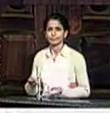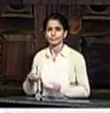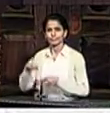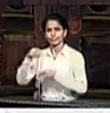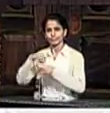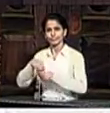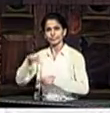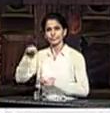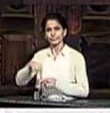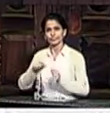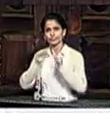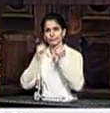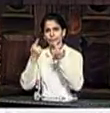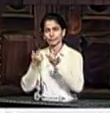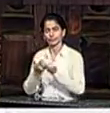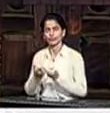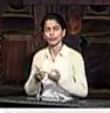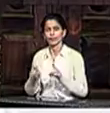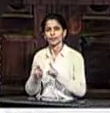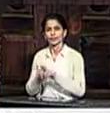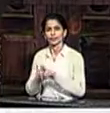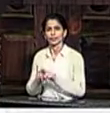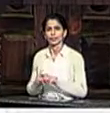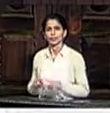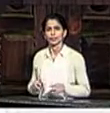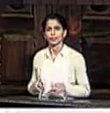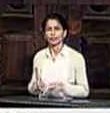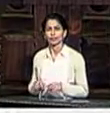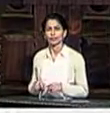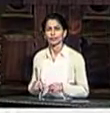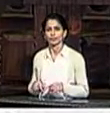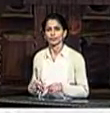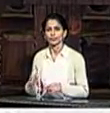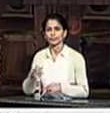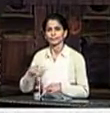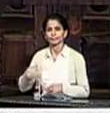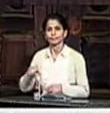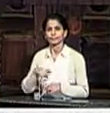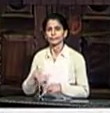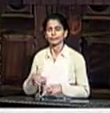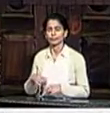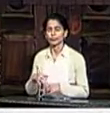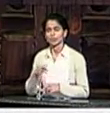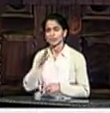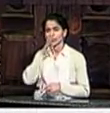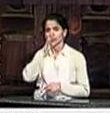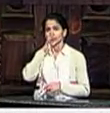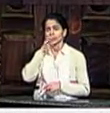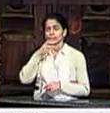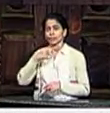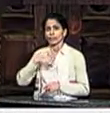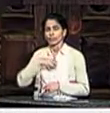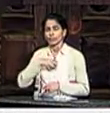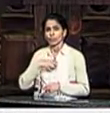dentro dessa casa que nos deixam também muito abismados. E eu vou me